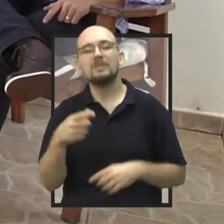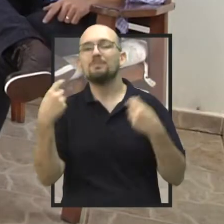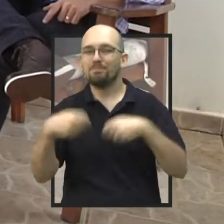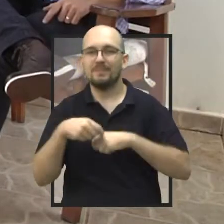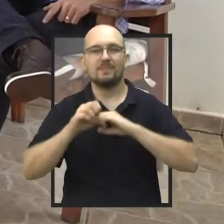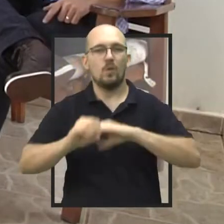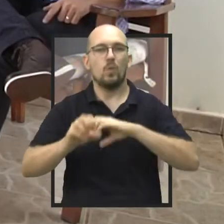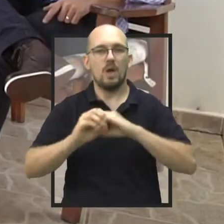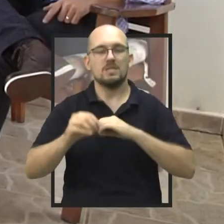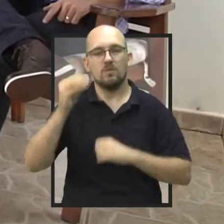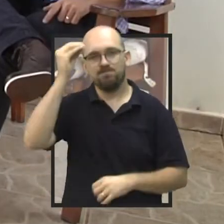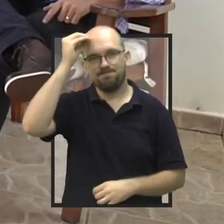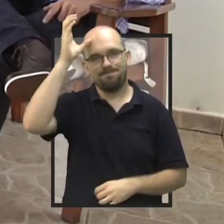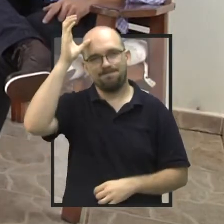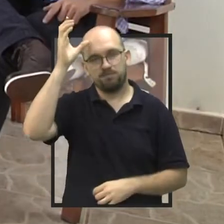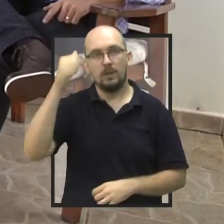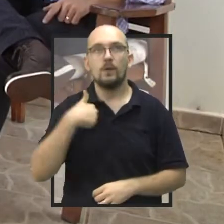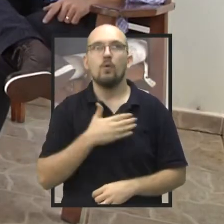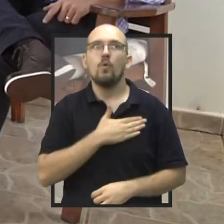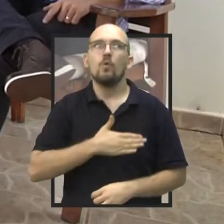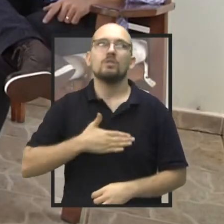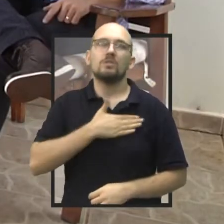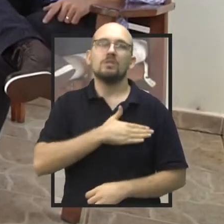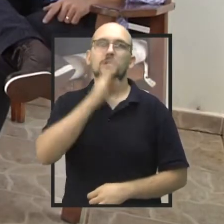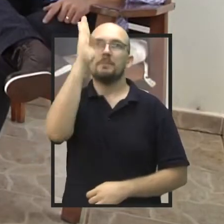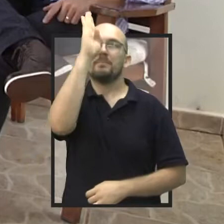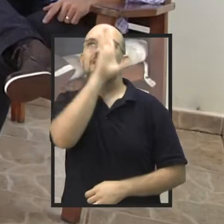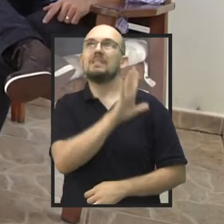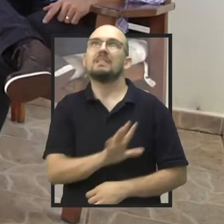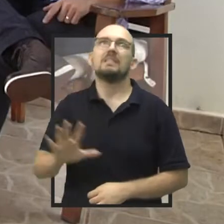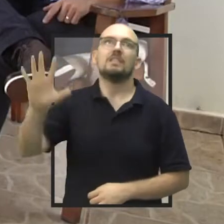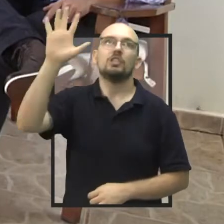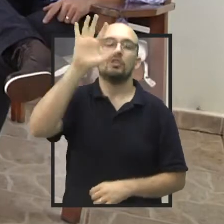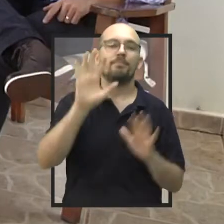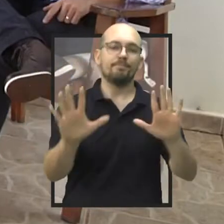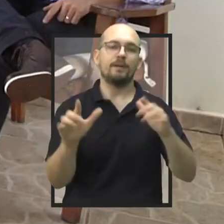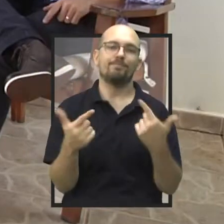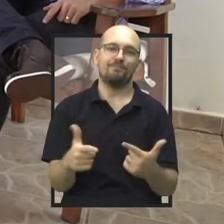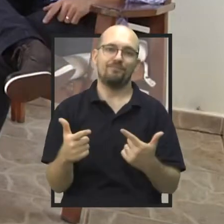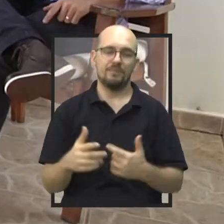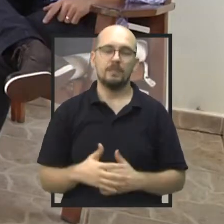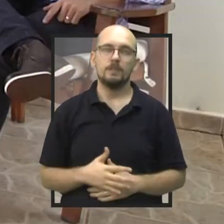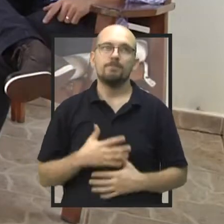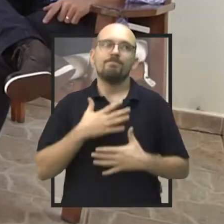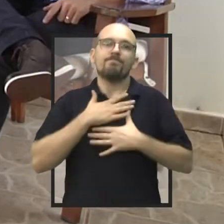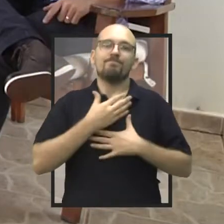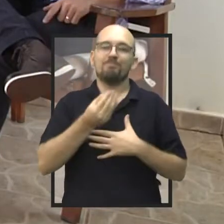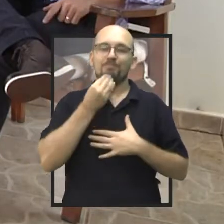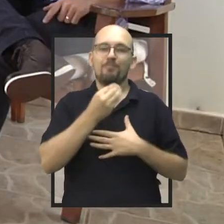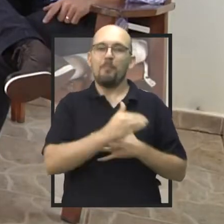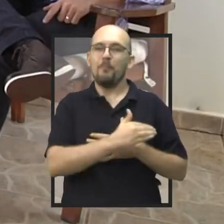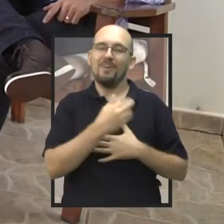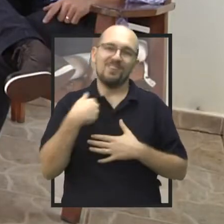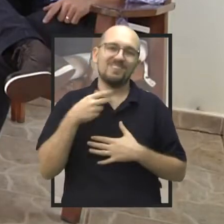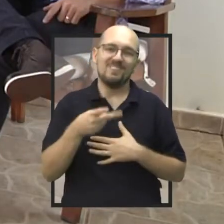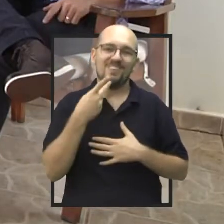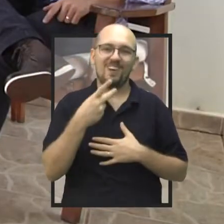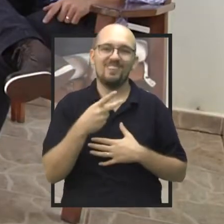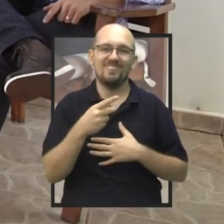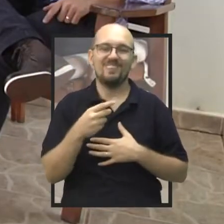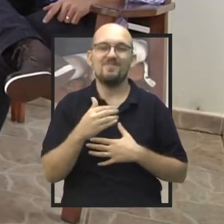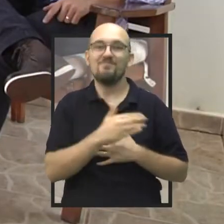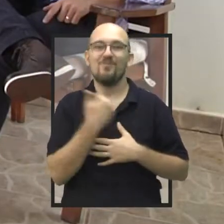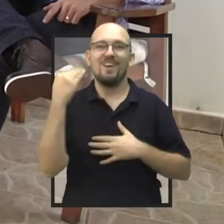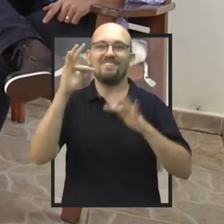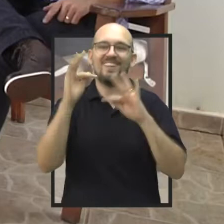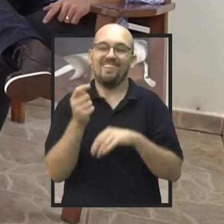Eu gostaria que isso existisse no Brasil inteiro. E eu morreria feliz, porque eu brinco sempre dizendo para vocês que eu